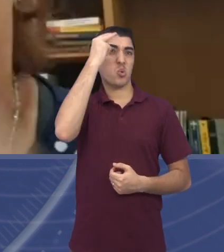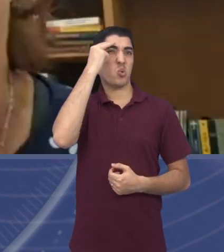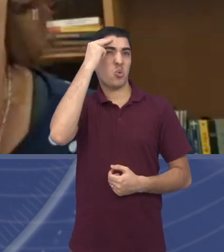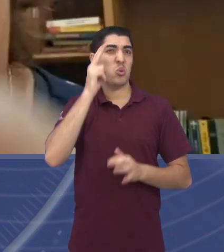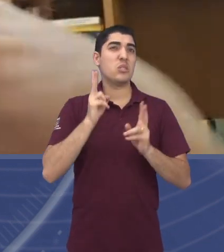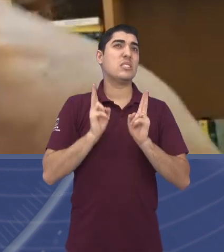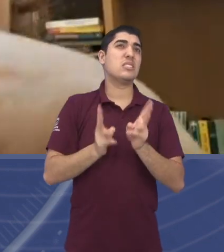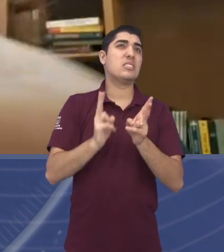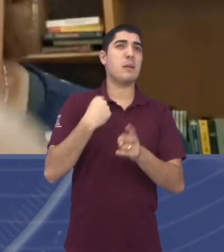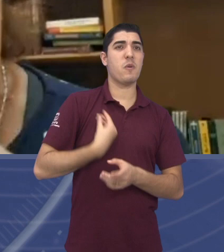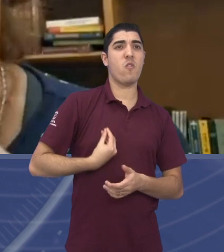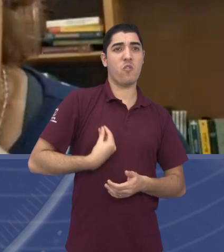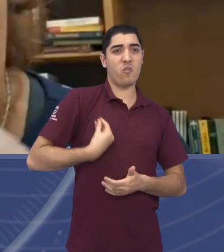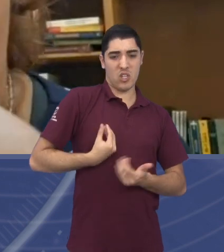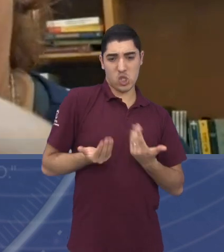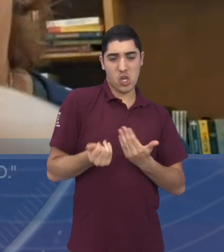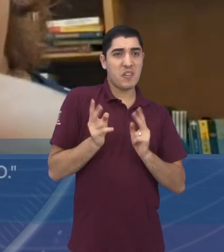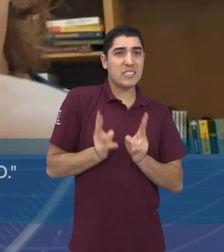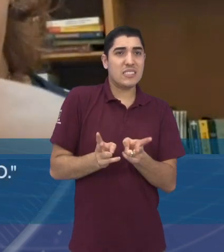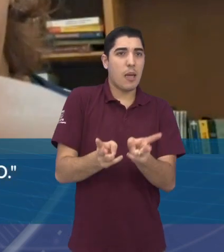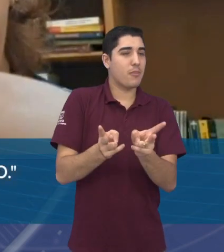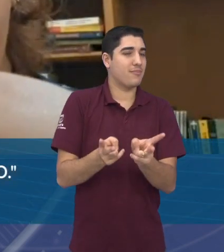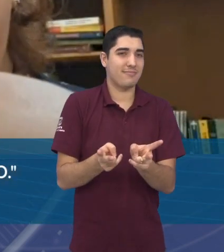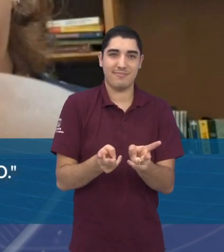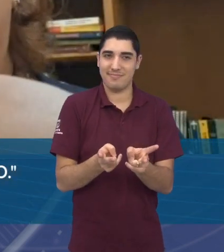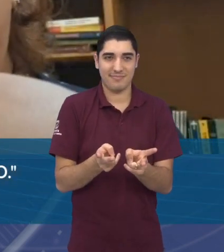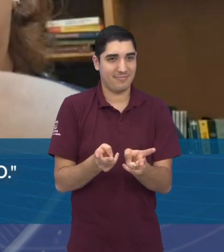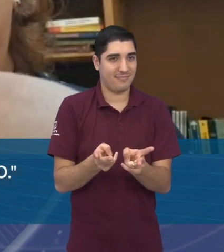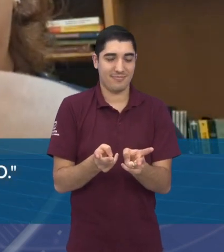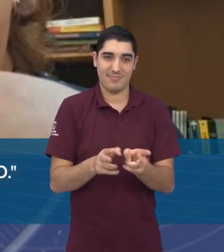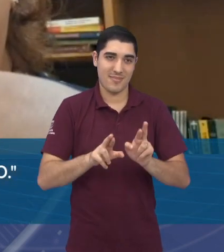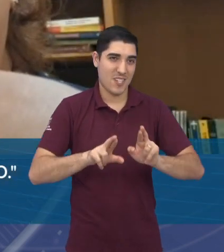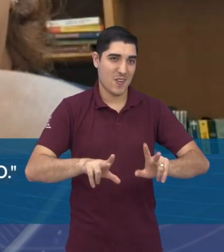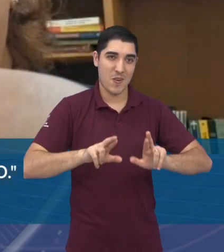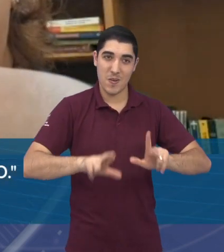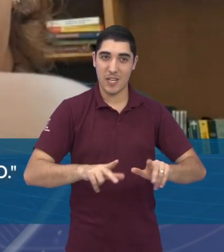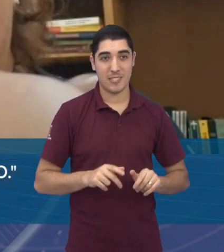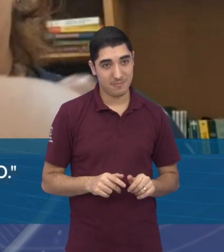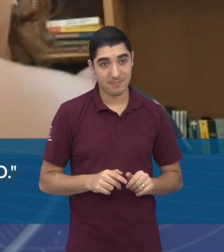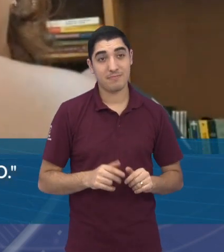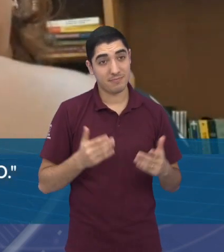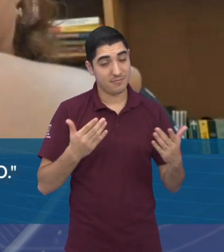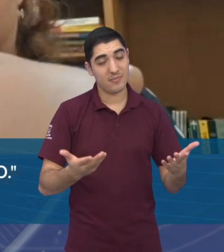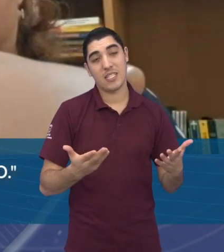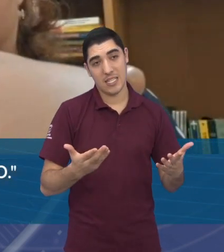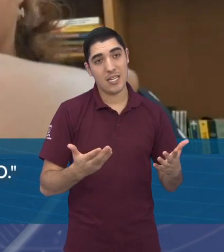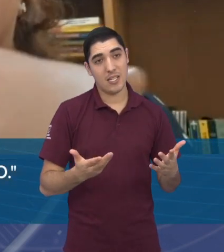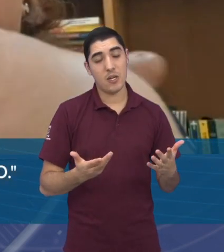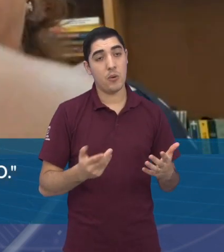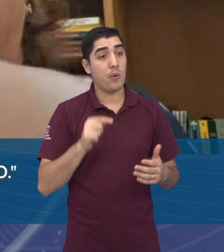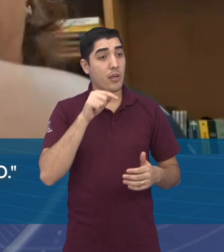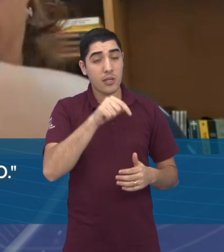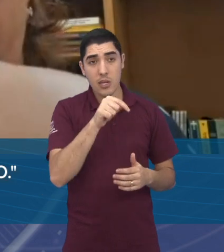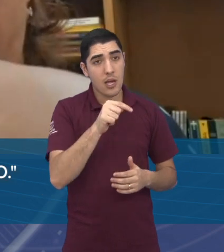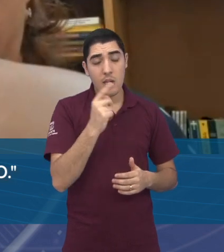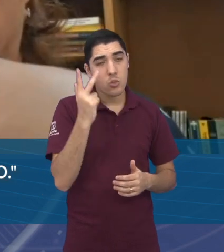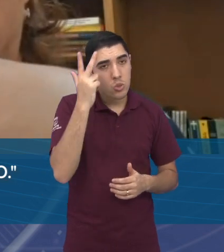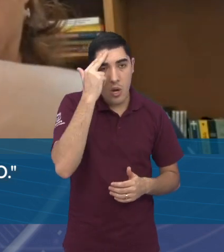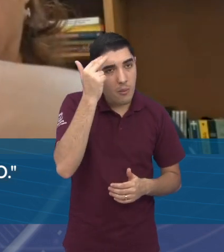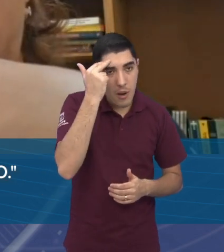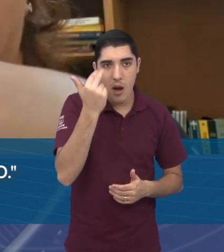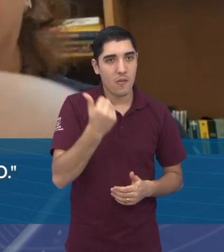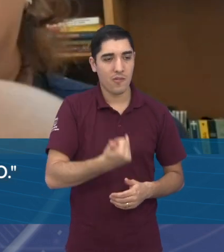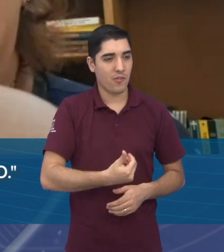durabilidade, né? Longevidade é o termo correto, né? Então, esse sonho faz parte da